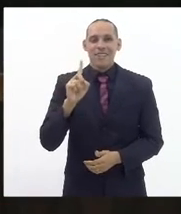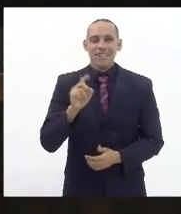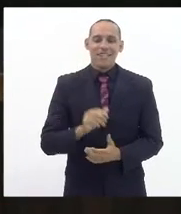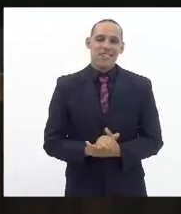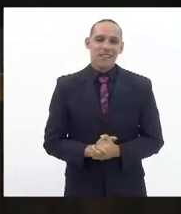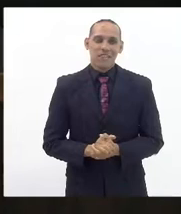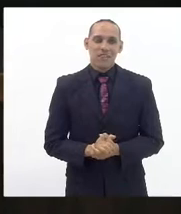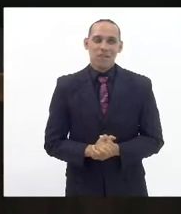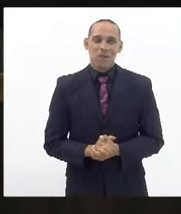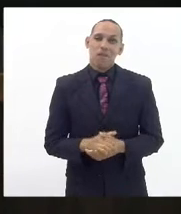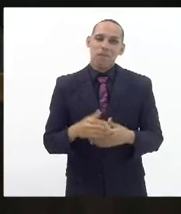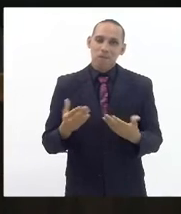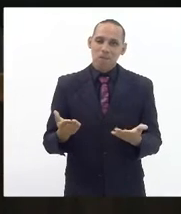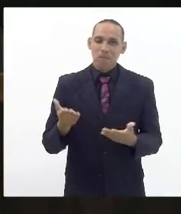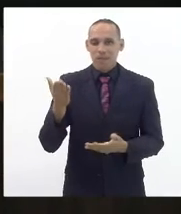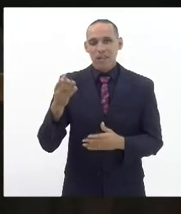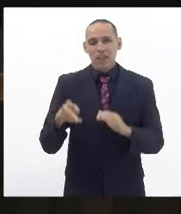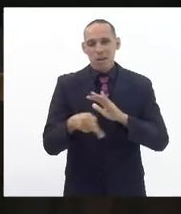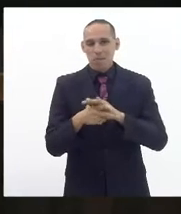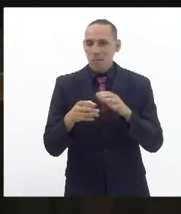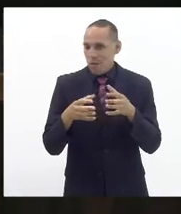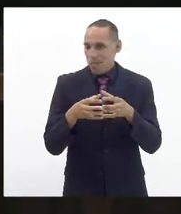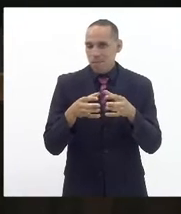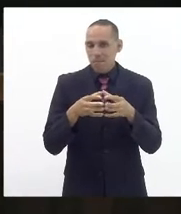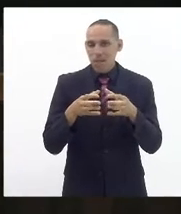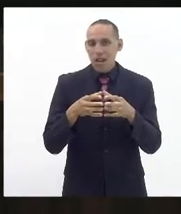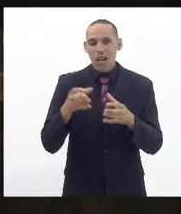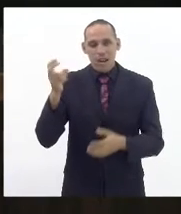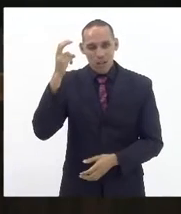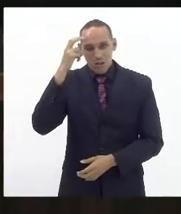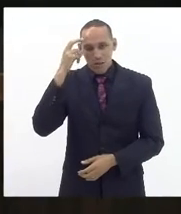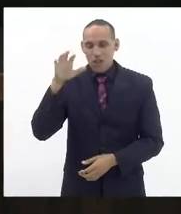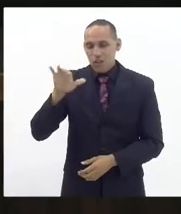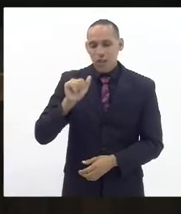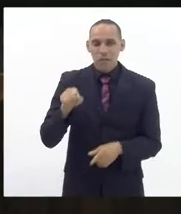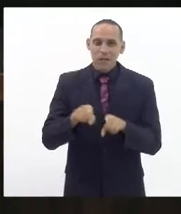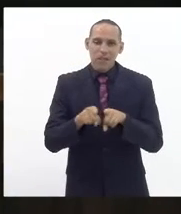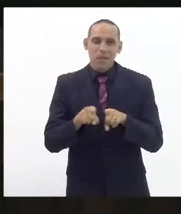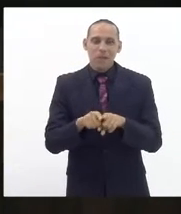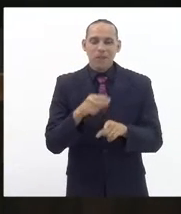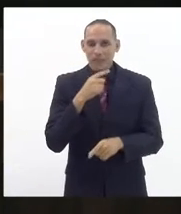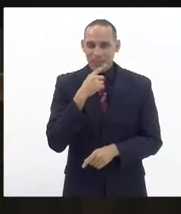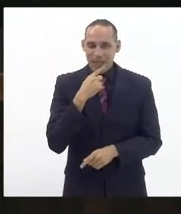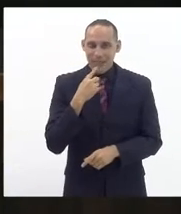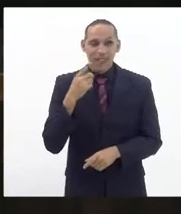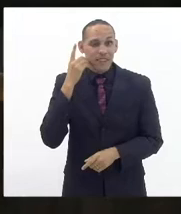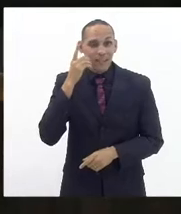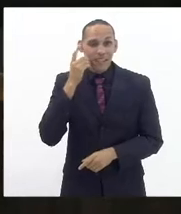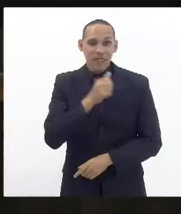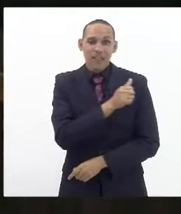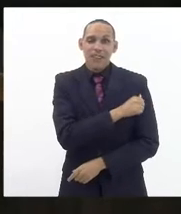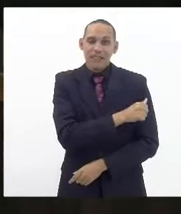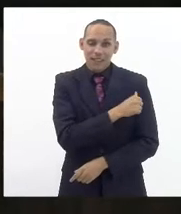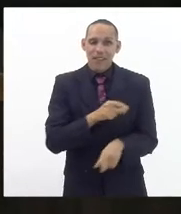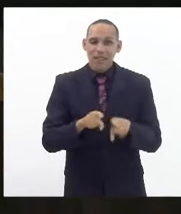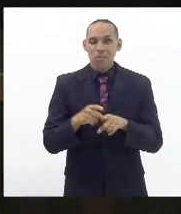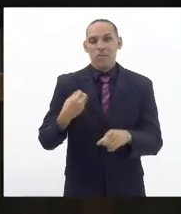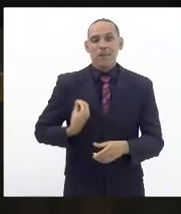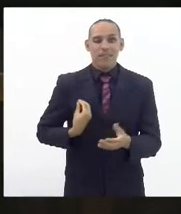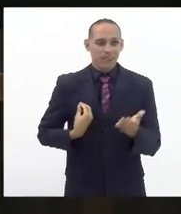como o deputado é membro também da Comissão de Cultura, acabei chamando ele. Deputada enfermeira Rejane também está